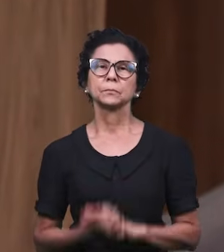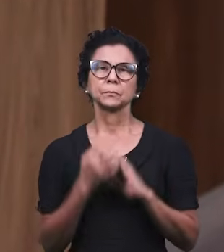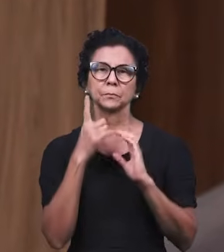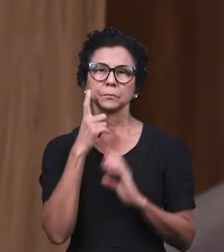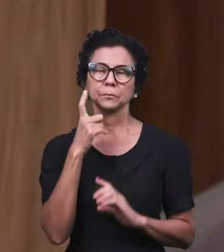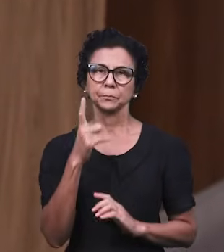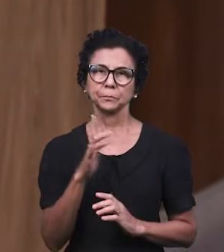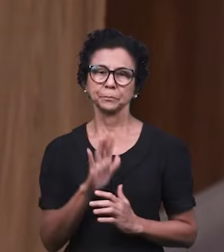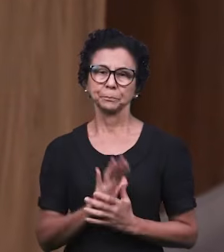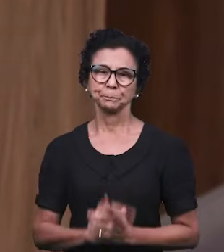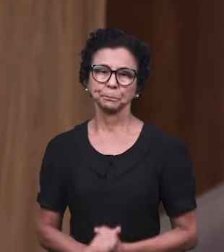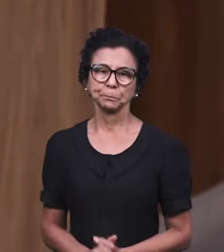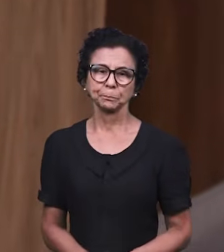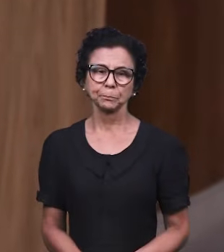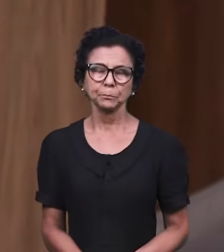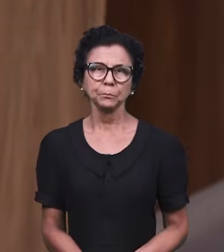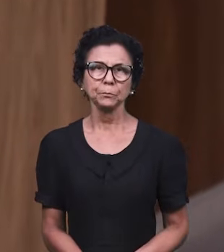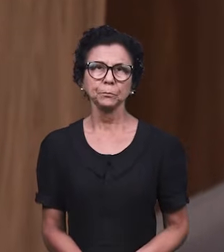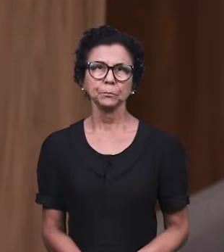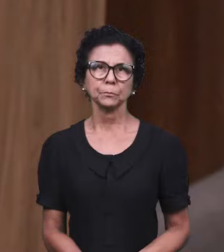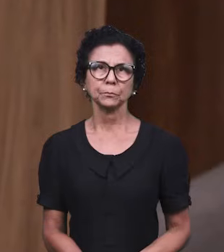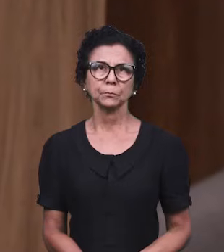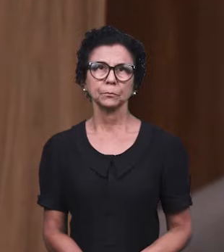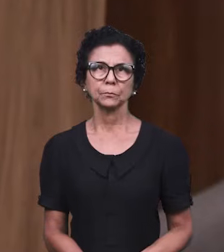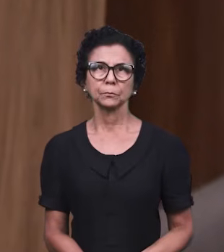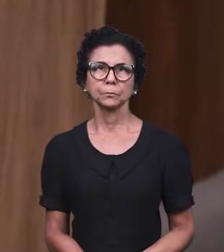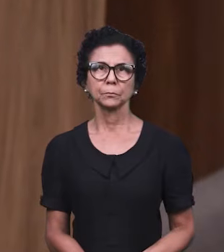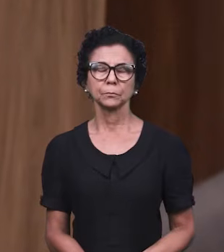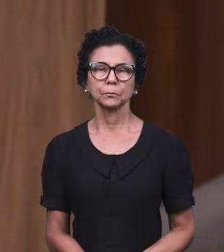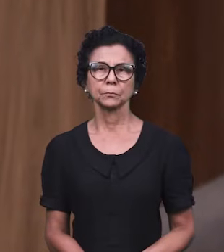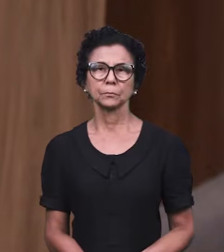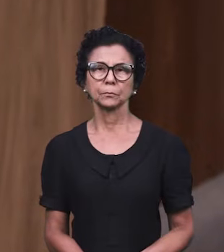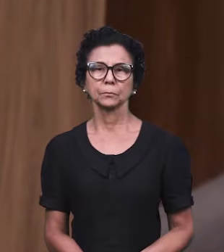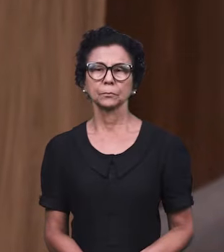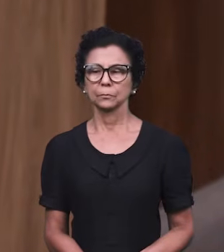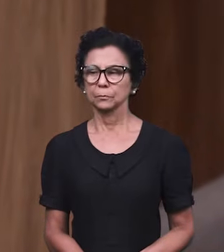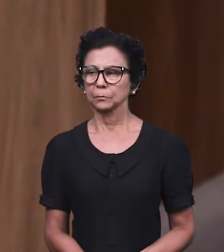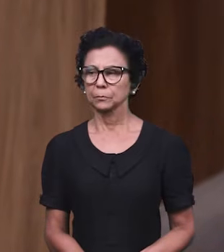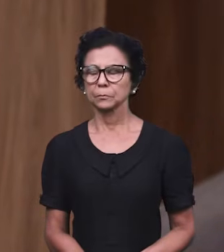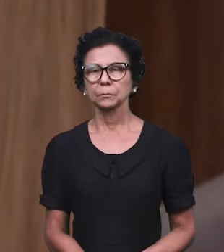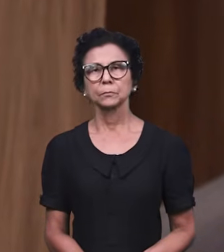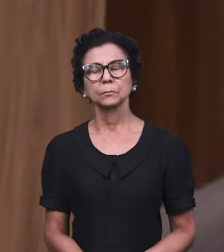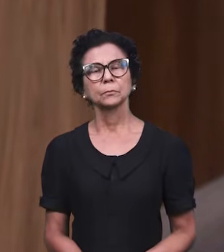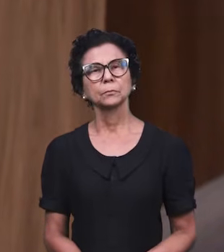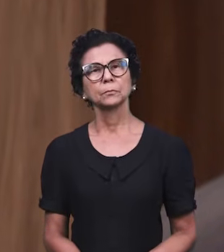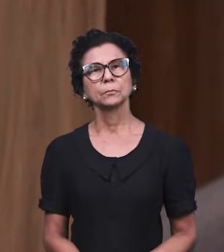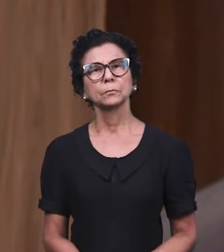citar. Vai ser projetado, né? Eu vou citar aqui algumas